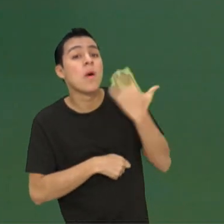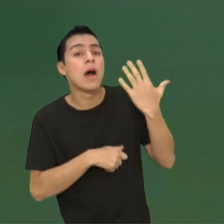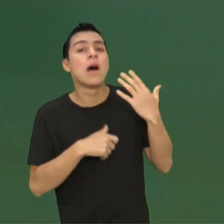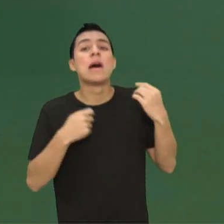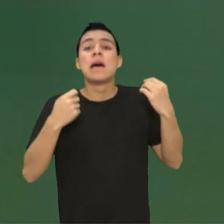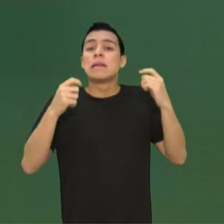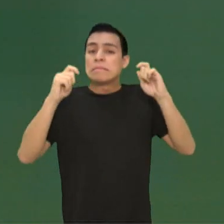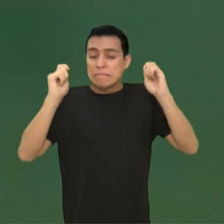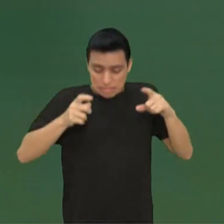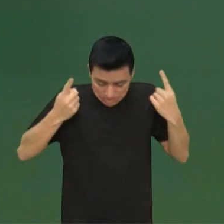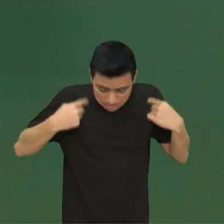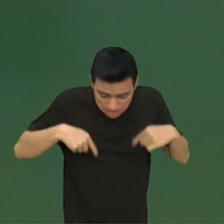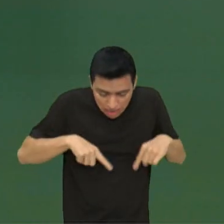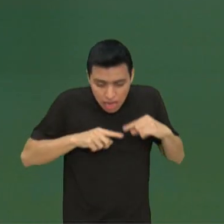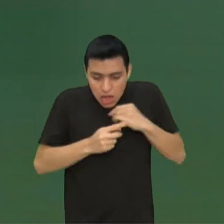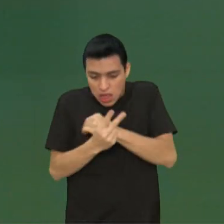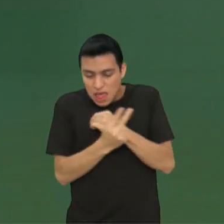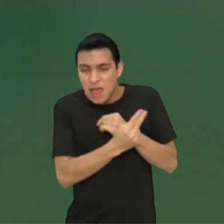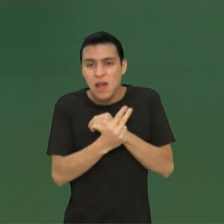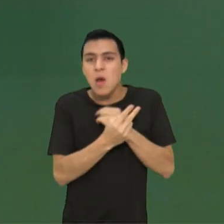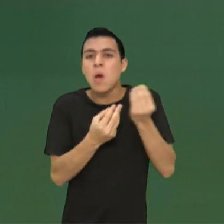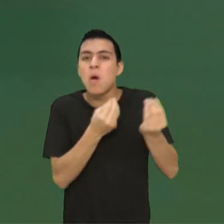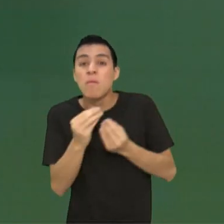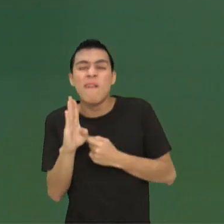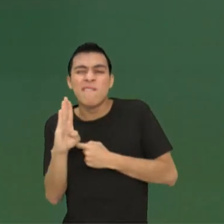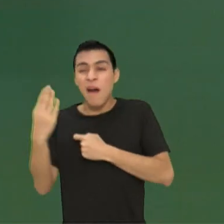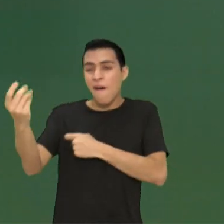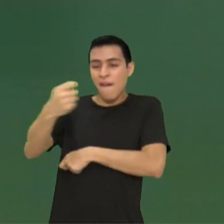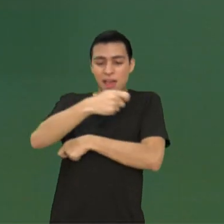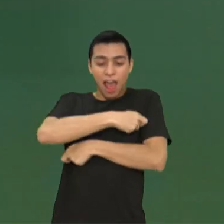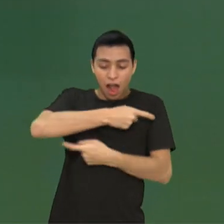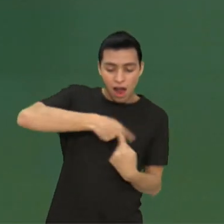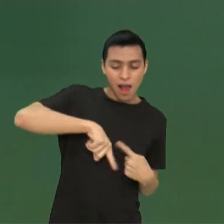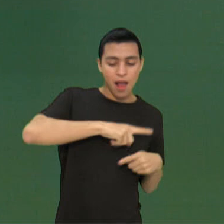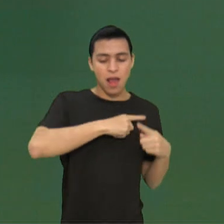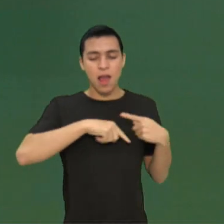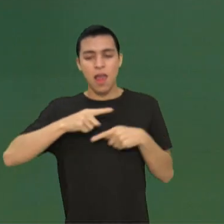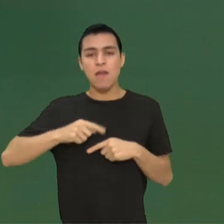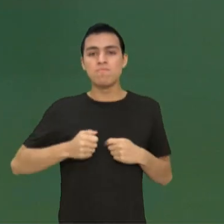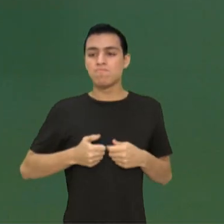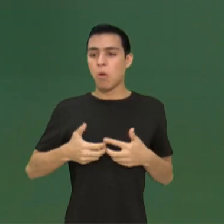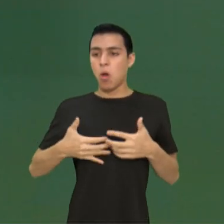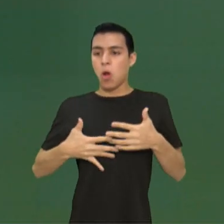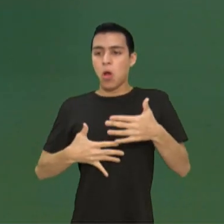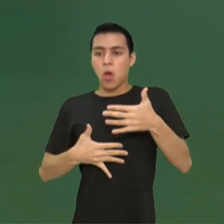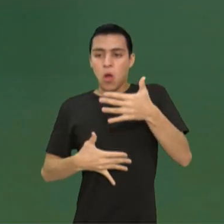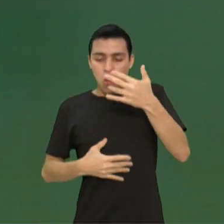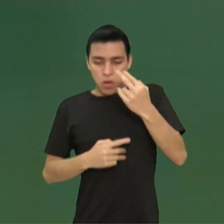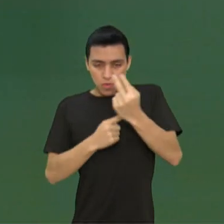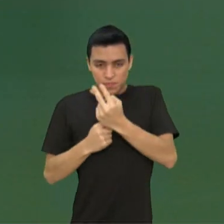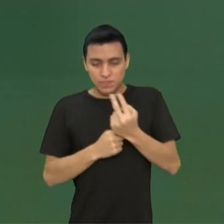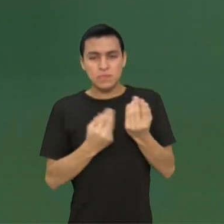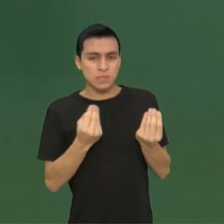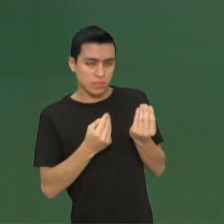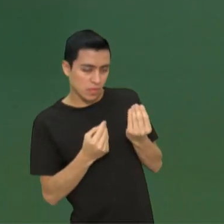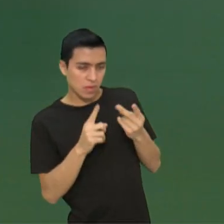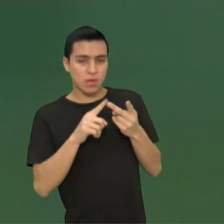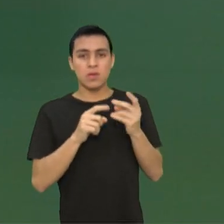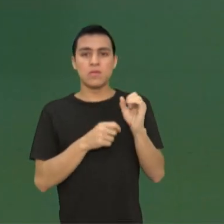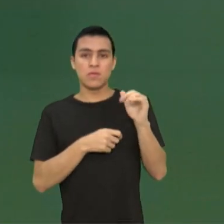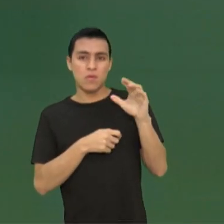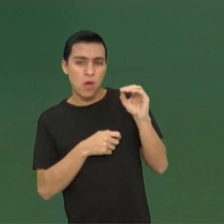uma imunidade induzida artificialmente, através de vacina, letra B,